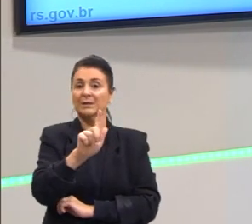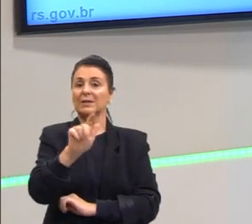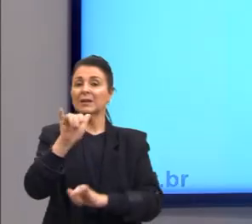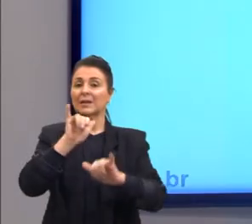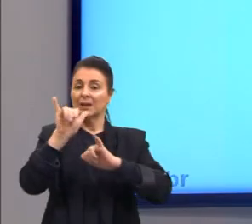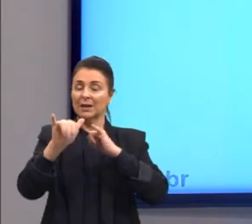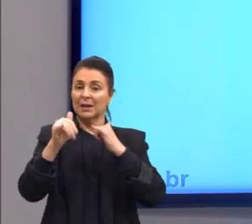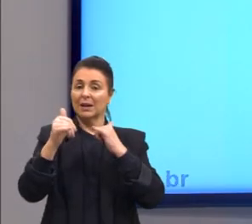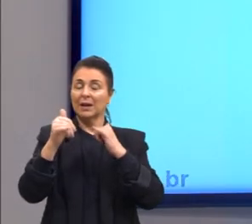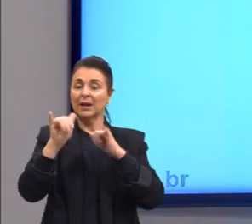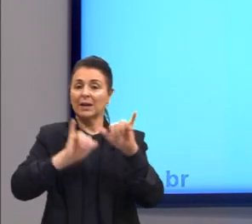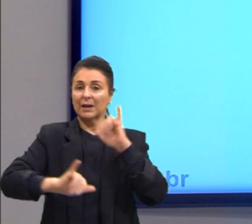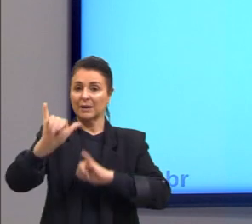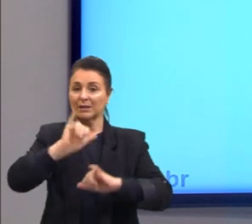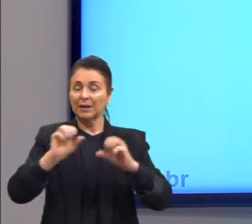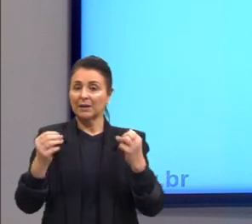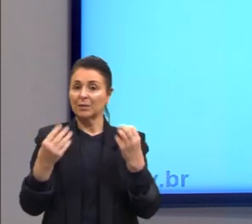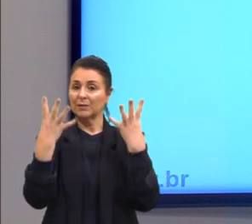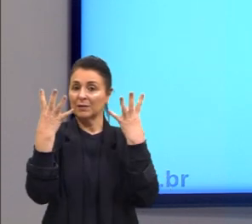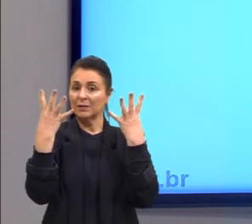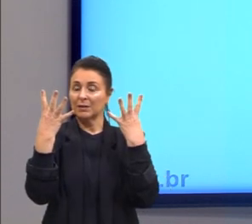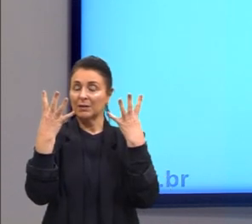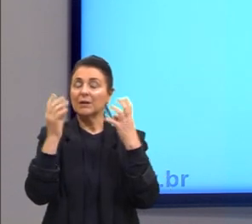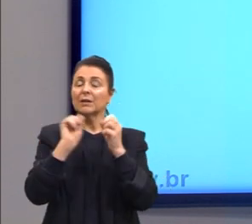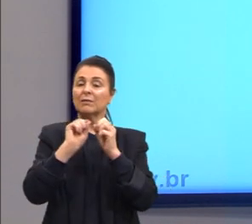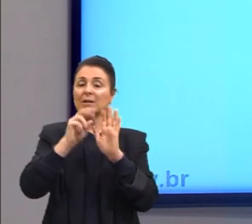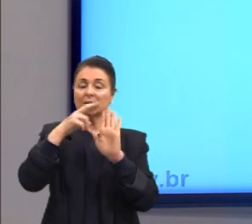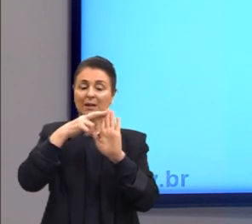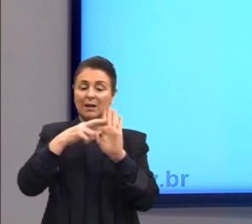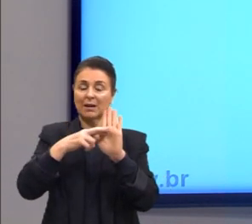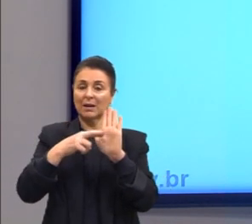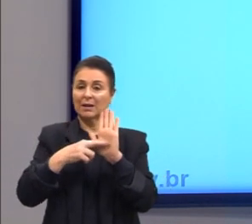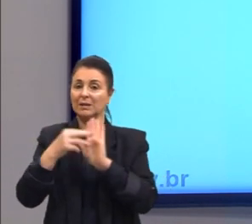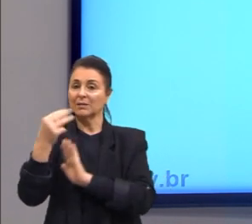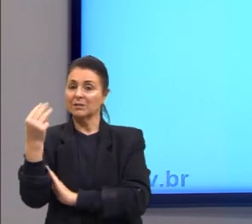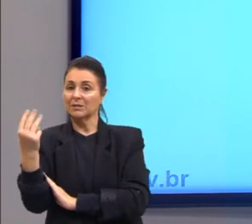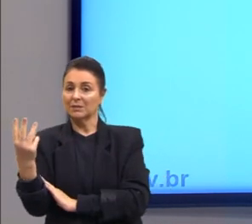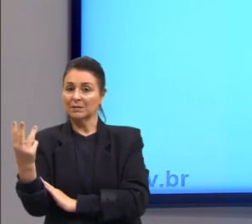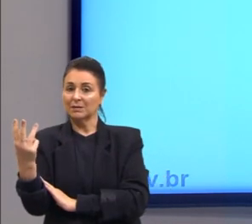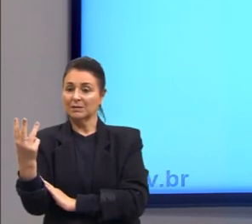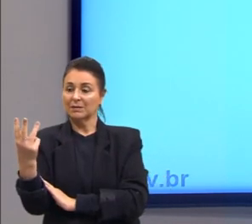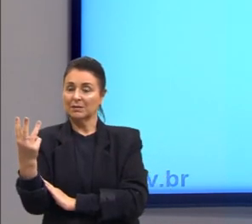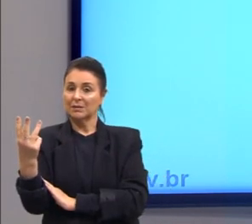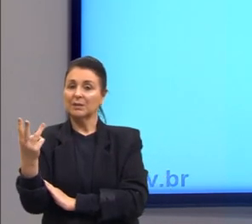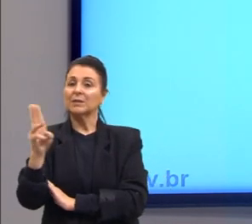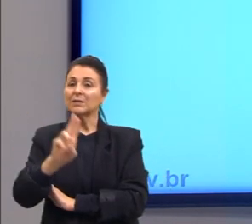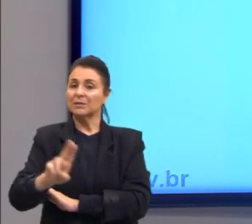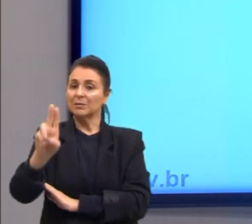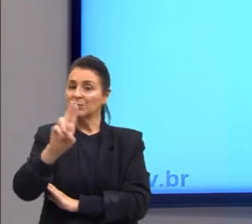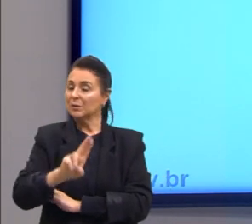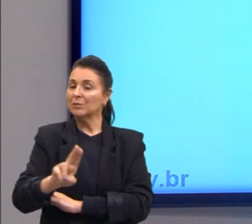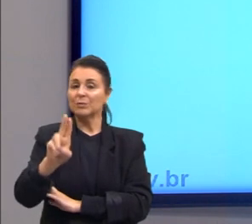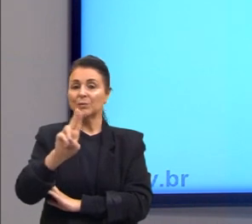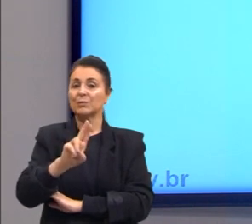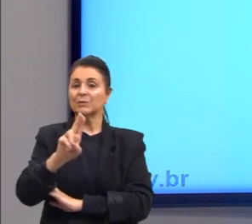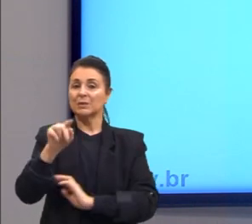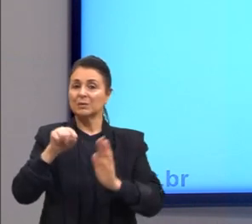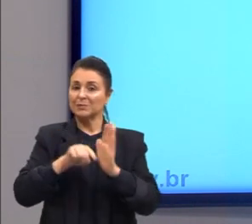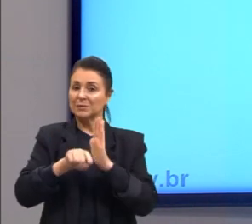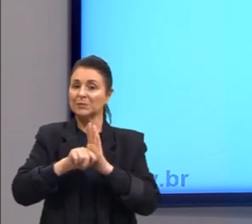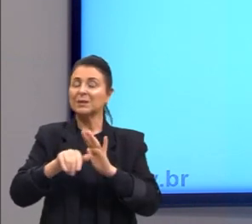vou ter quanto e a gente consegue resolver através da regra de três a famosa regra de três né que a gente sempre utiliza ainda nossas questões